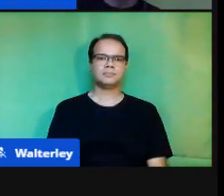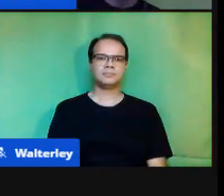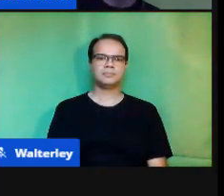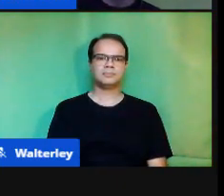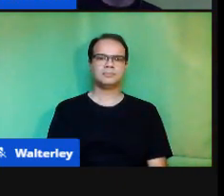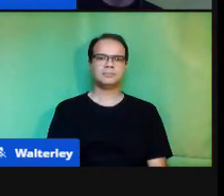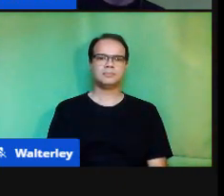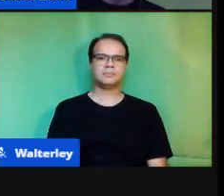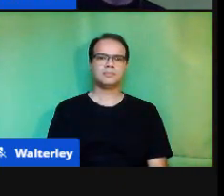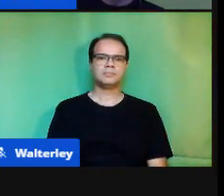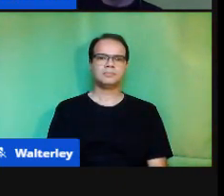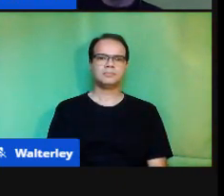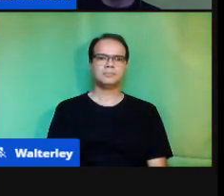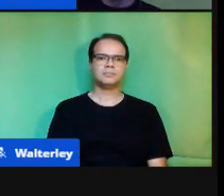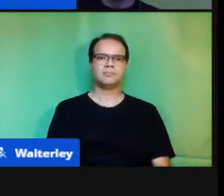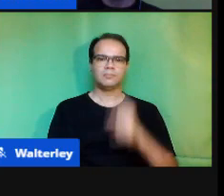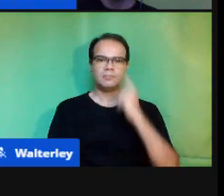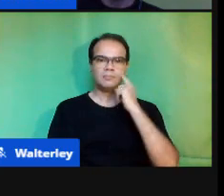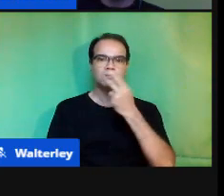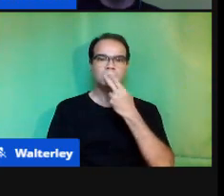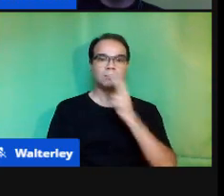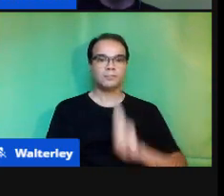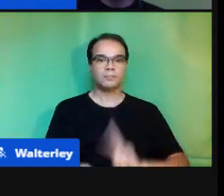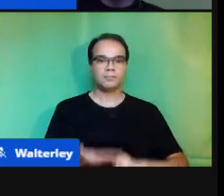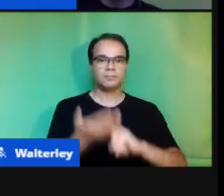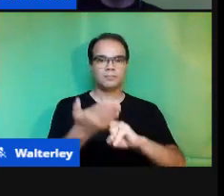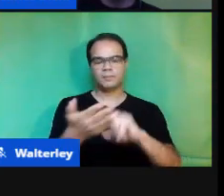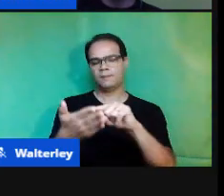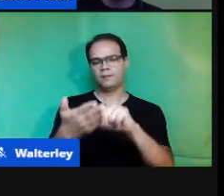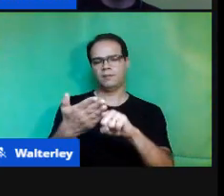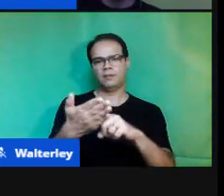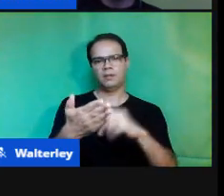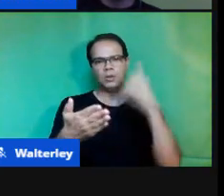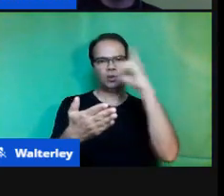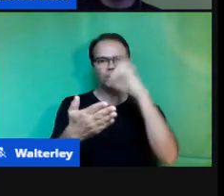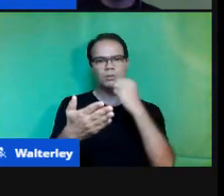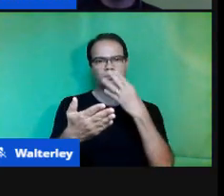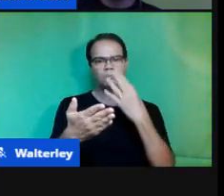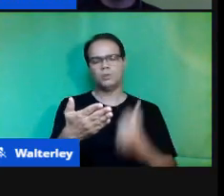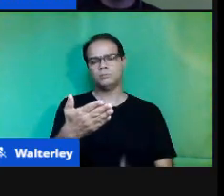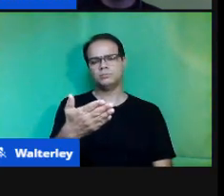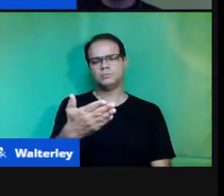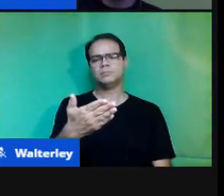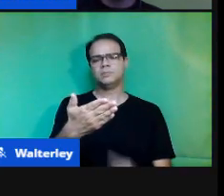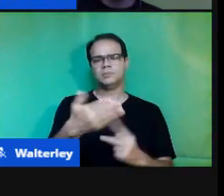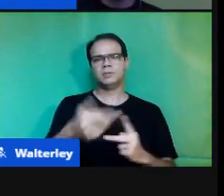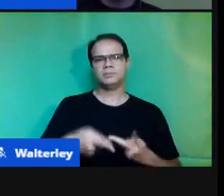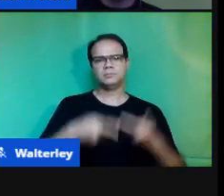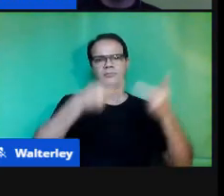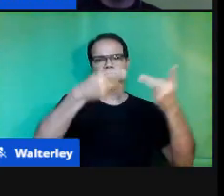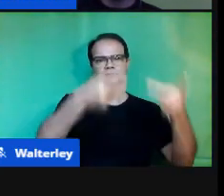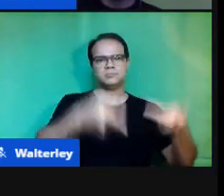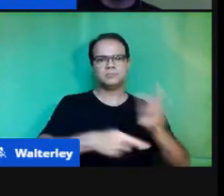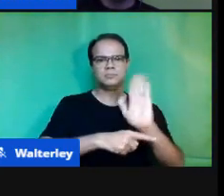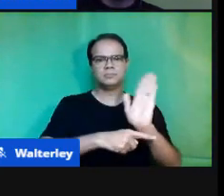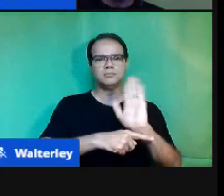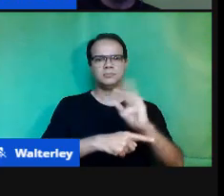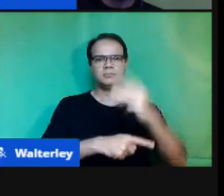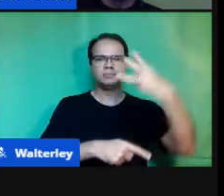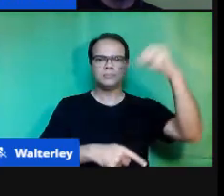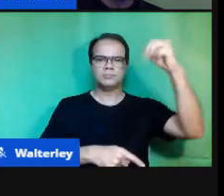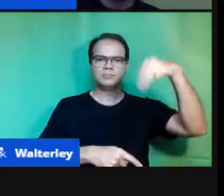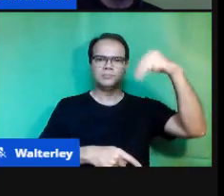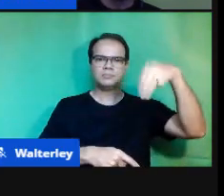Alô, Paulo, tudo bem? É o seguinte, eu recebi um convite para fazer um filme de 3 minutos sobre o